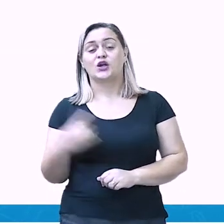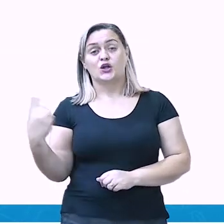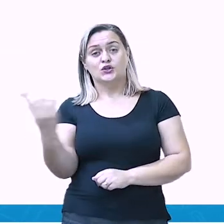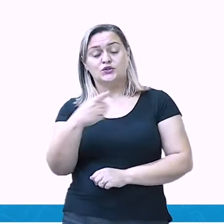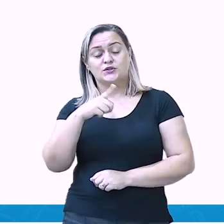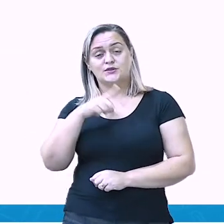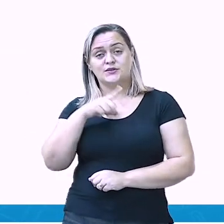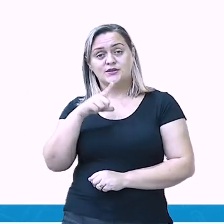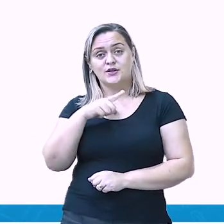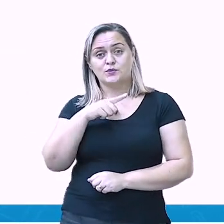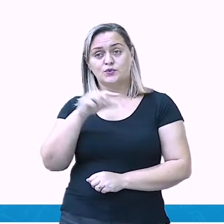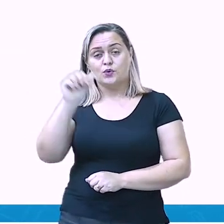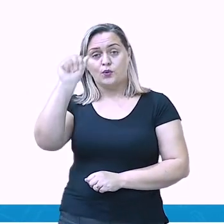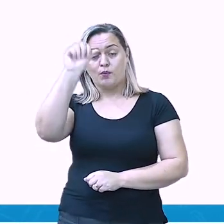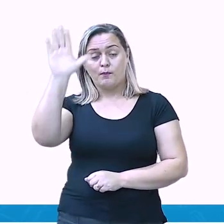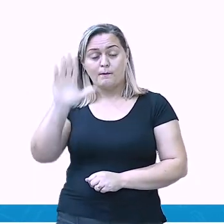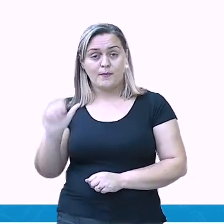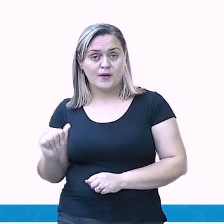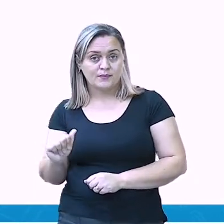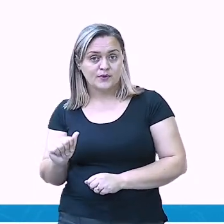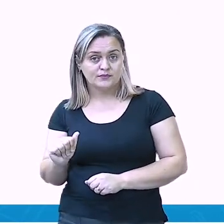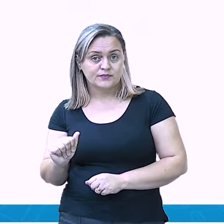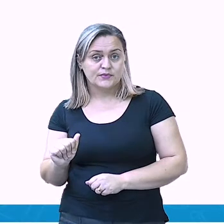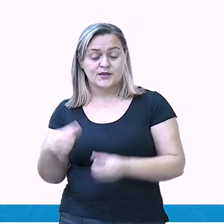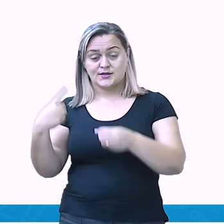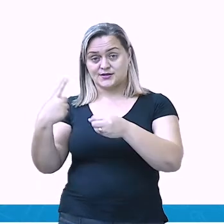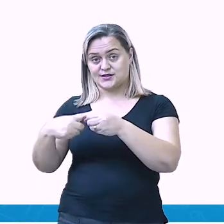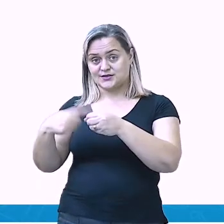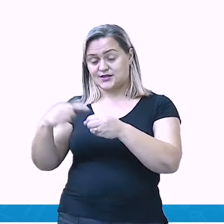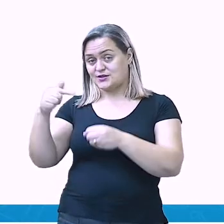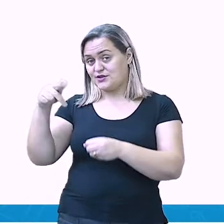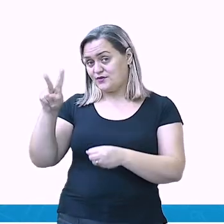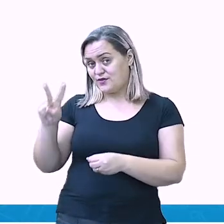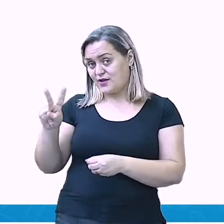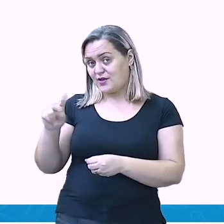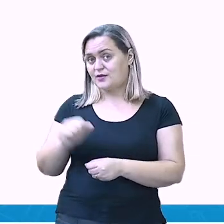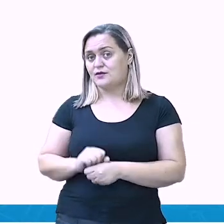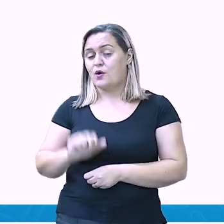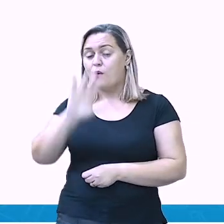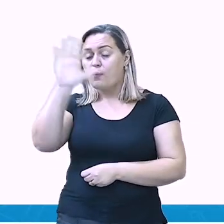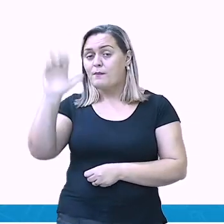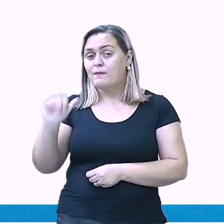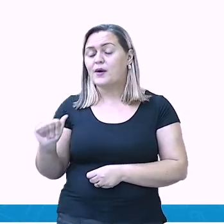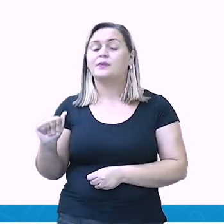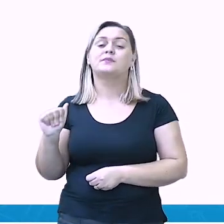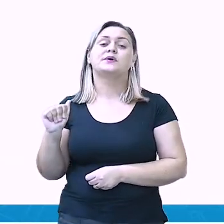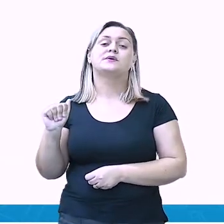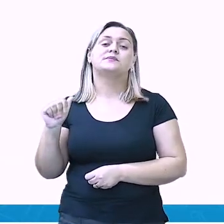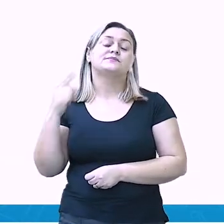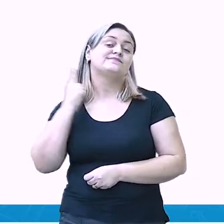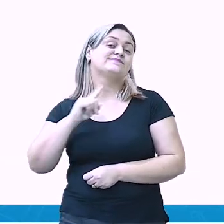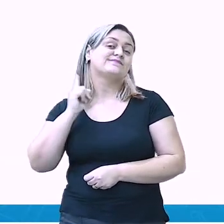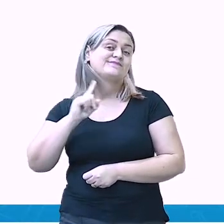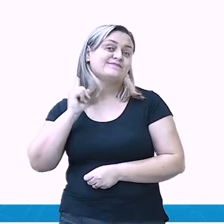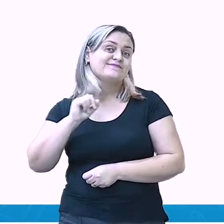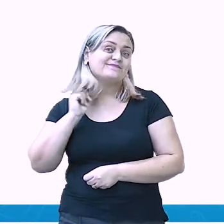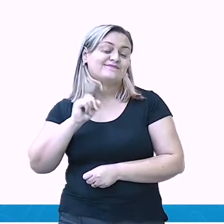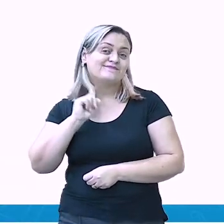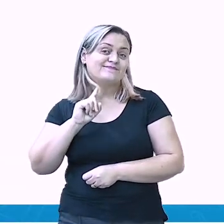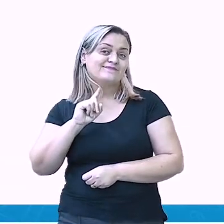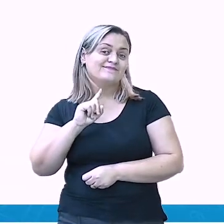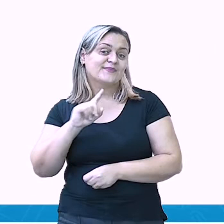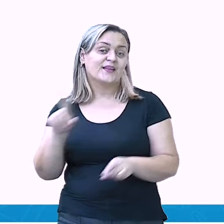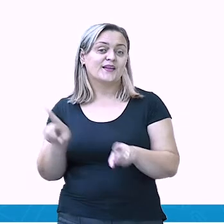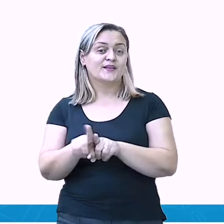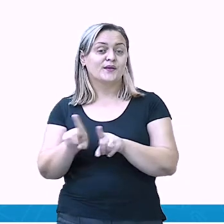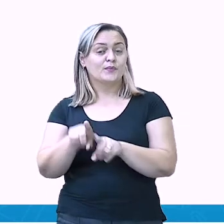temos o mapa de Minas Gerais, do nosso estado. Temos o mapa do